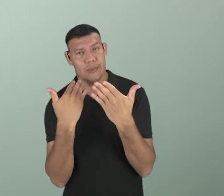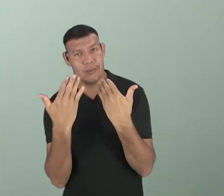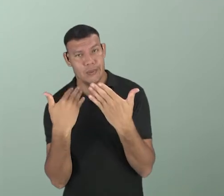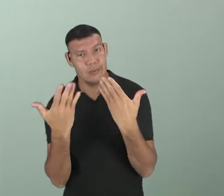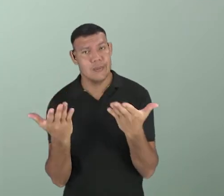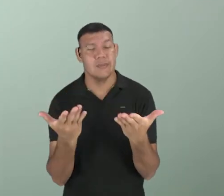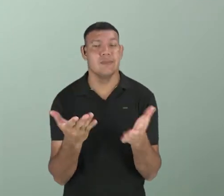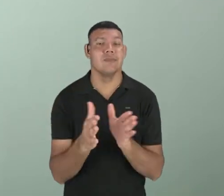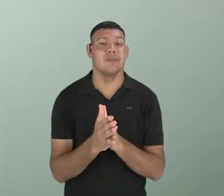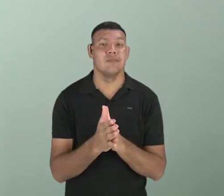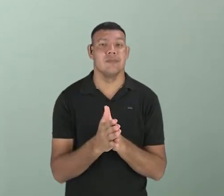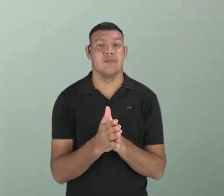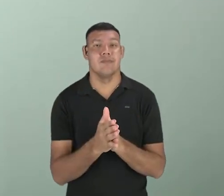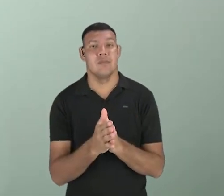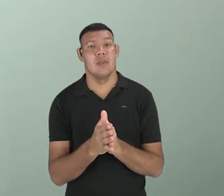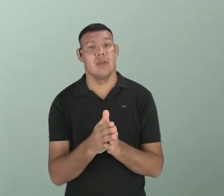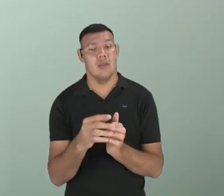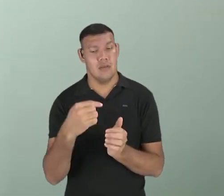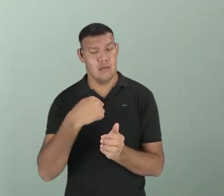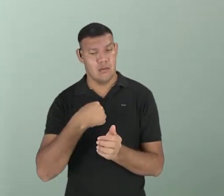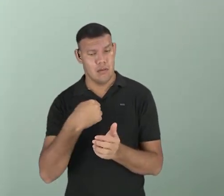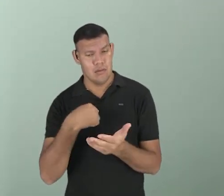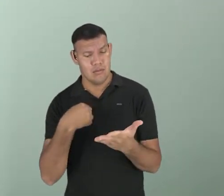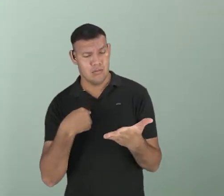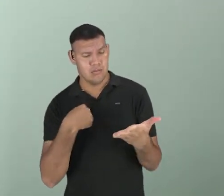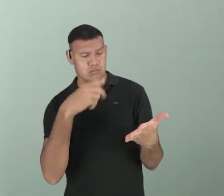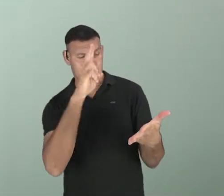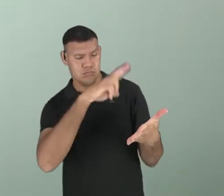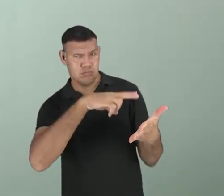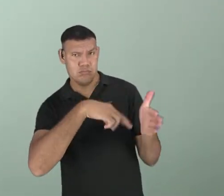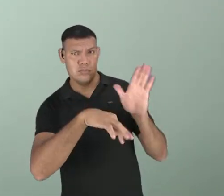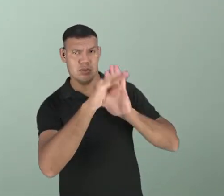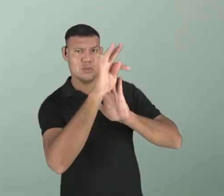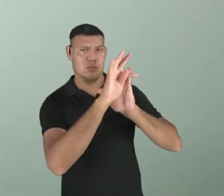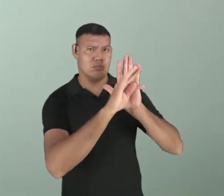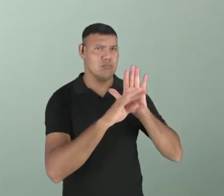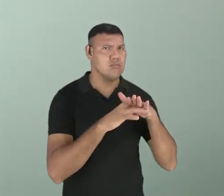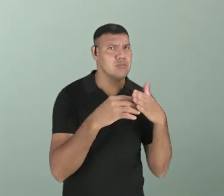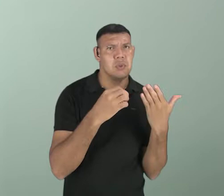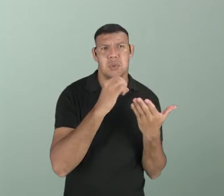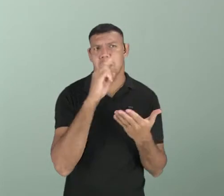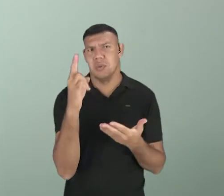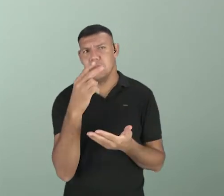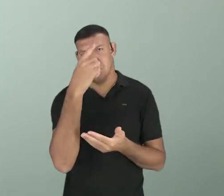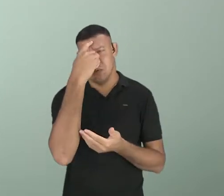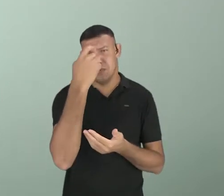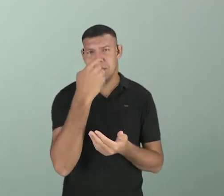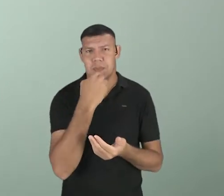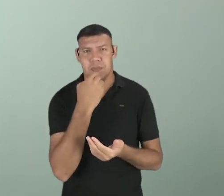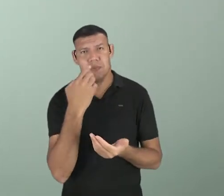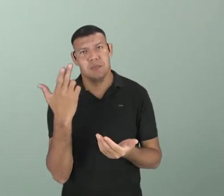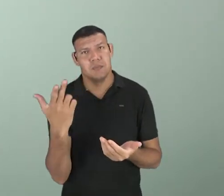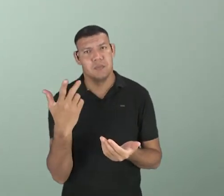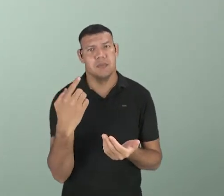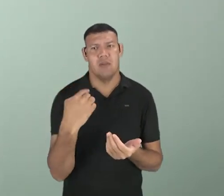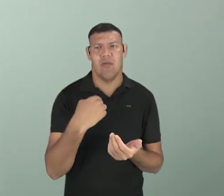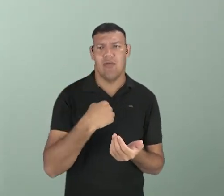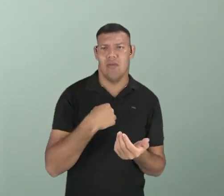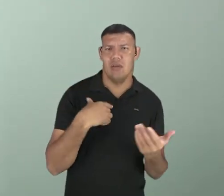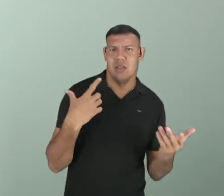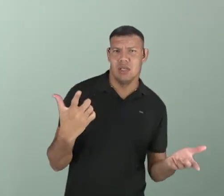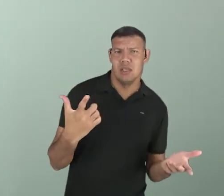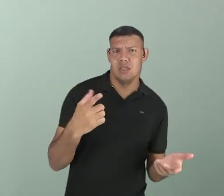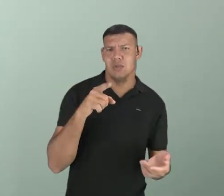está fazendo ali. É você e o texto, ou você e a imagem, ou você e